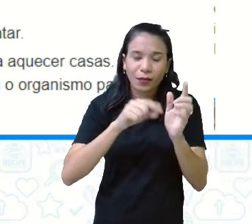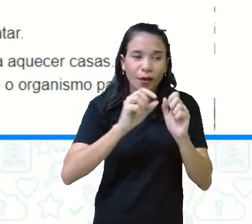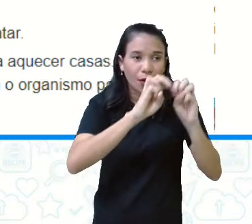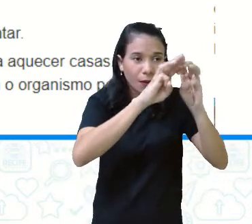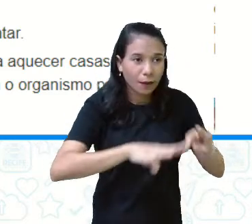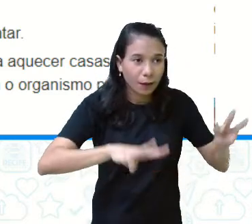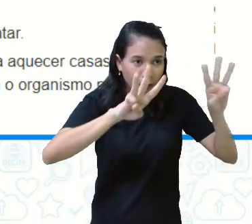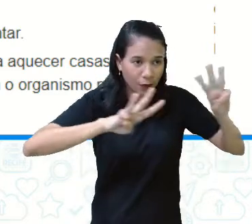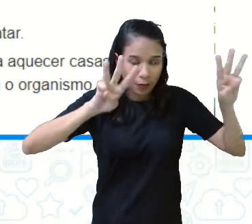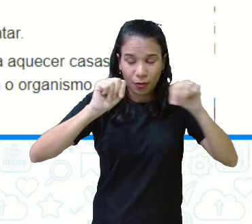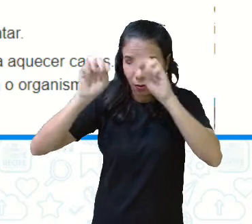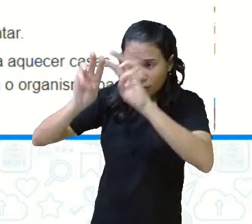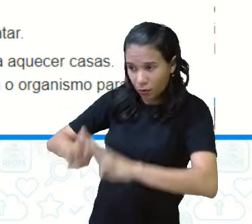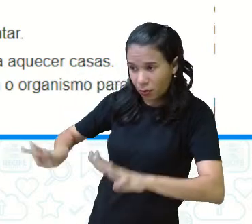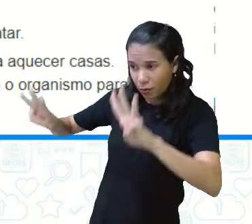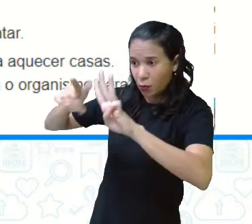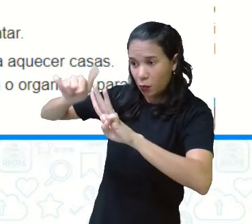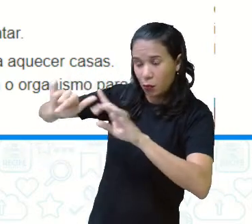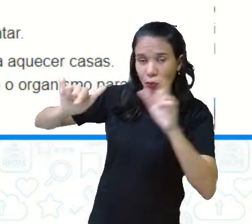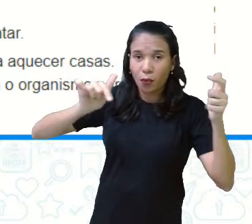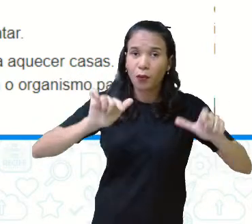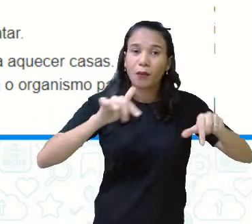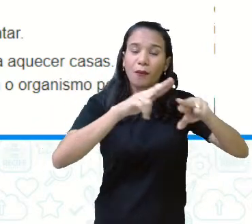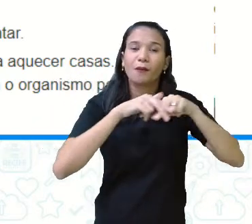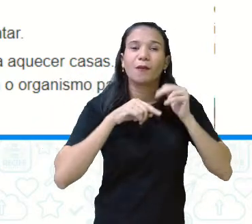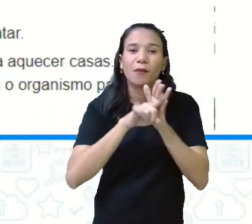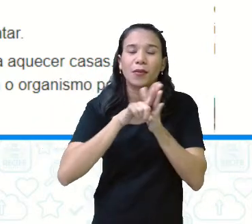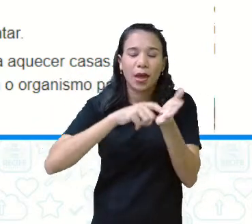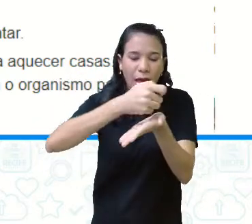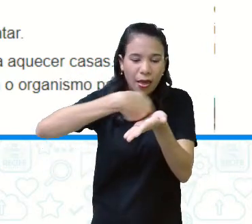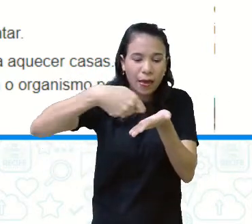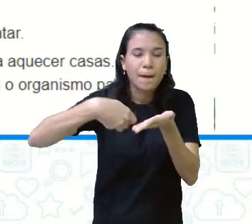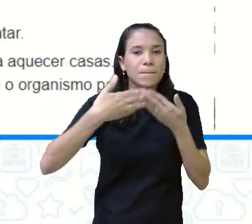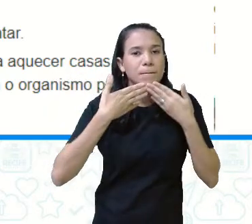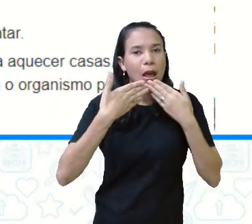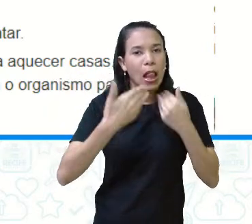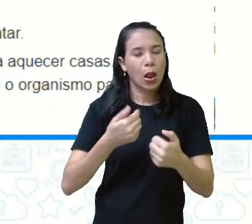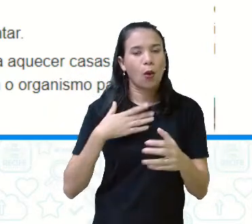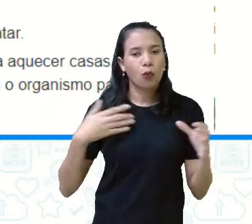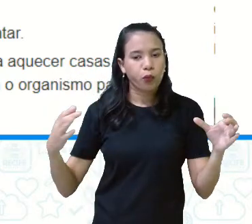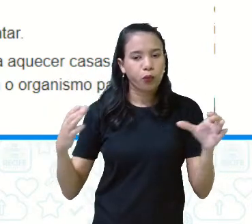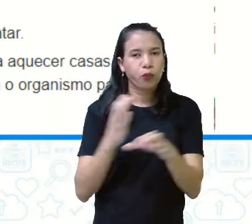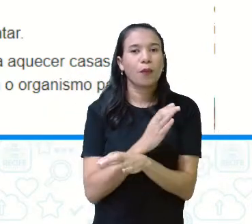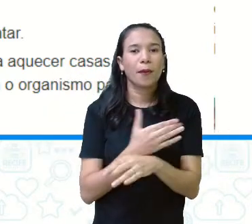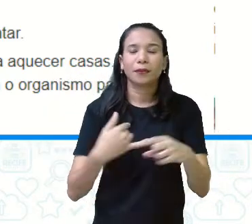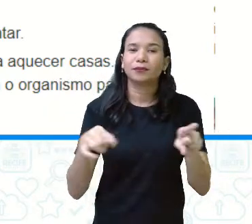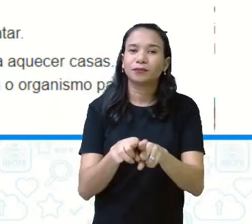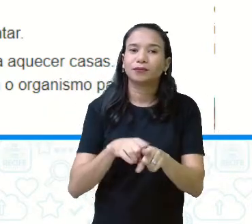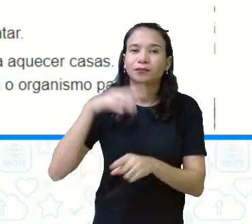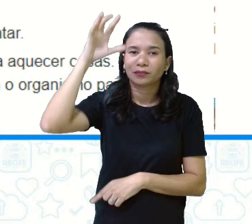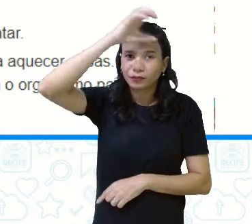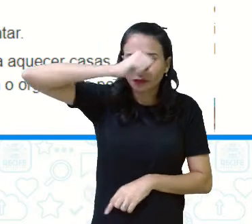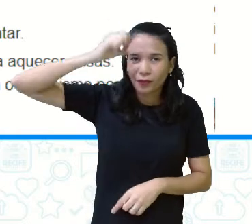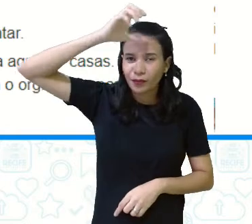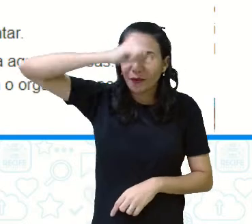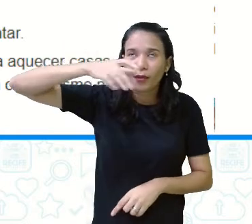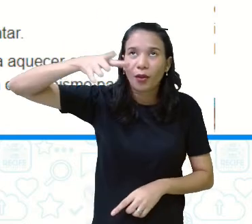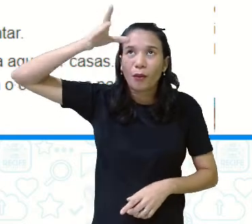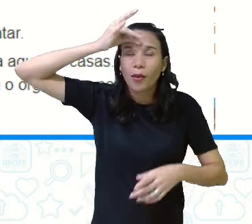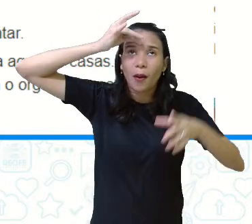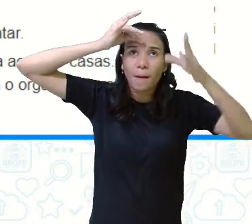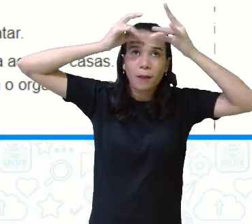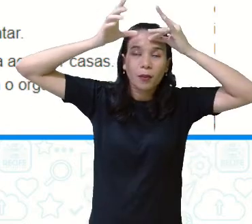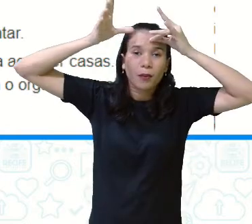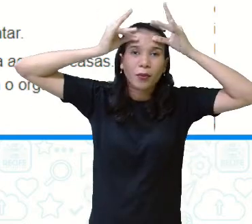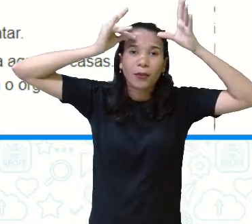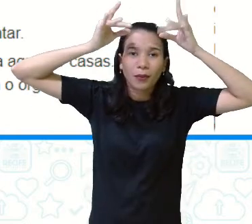outra, e aí a tua pesquisa, além da parte escrita, vai ficar muito completa, você vai também estar aprendendo e guardando aí na cabecinha